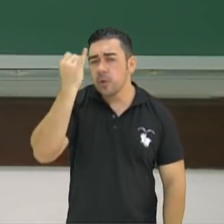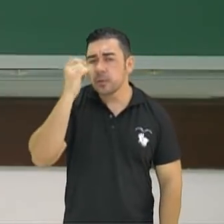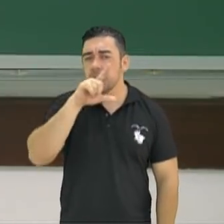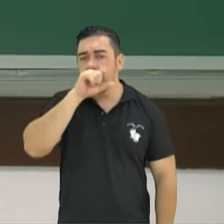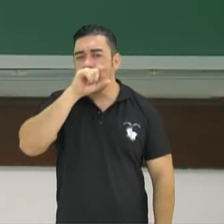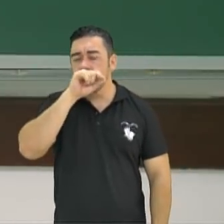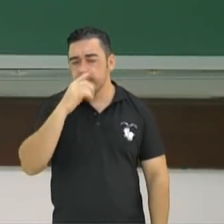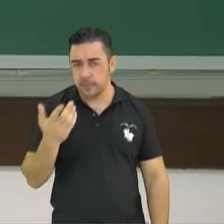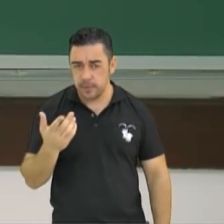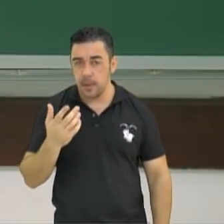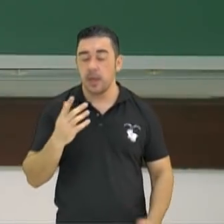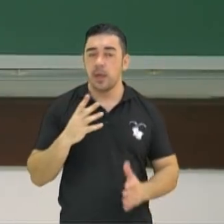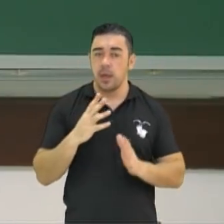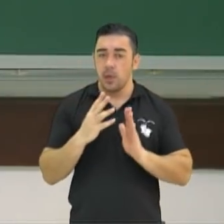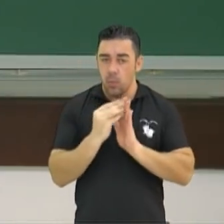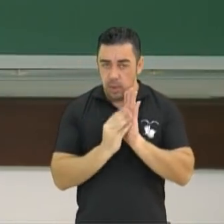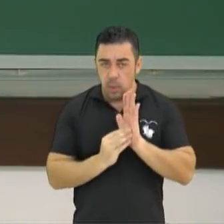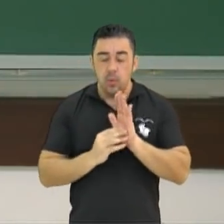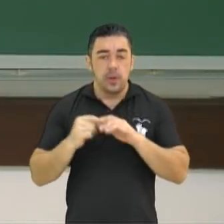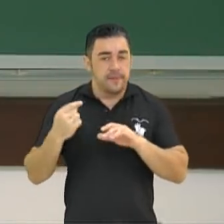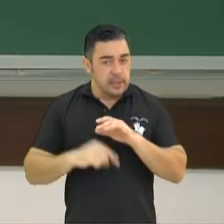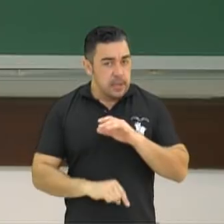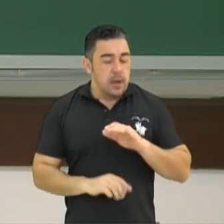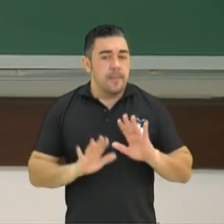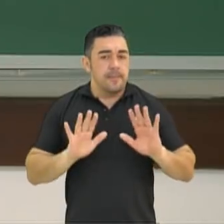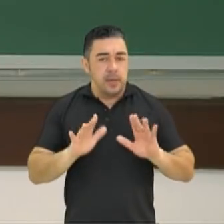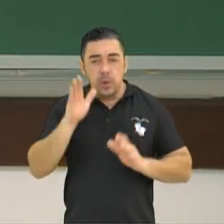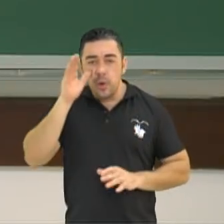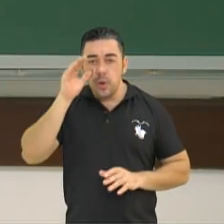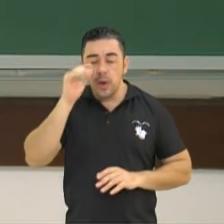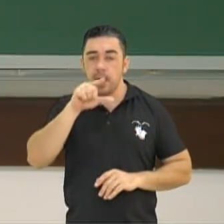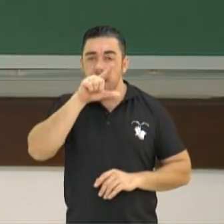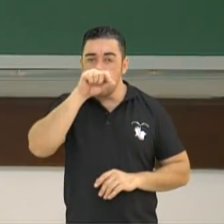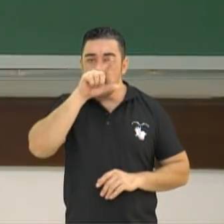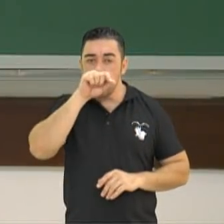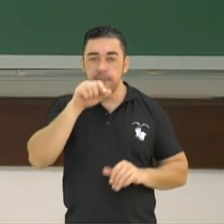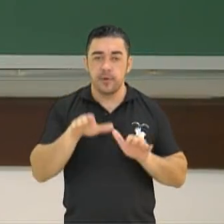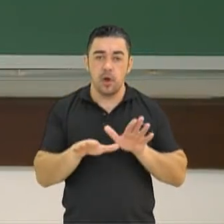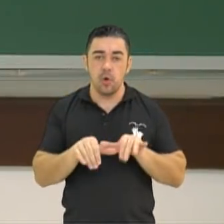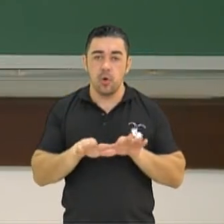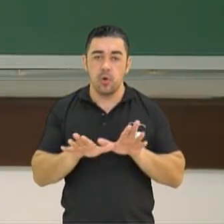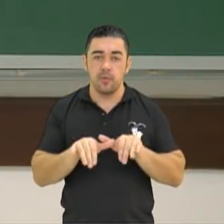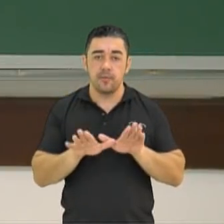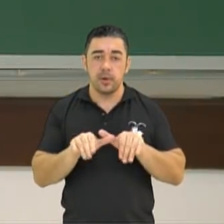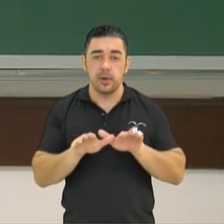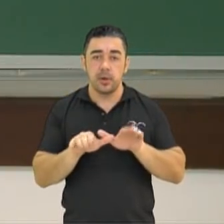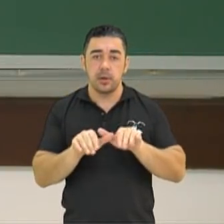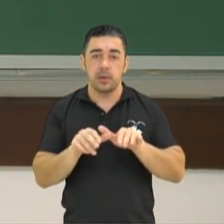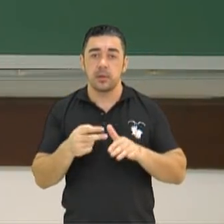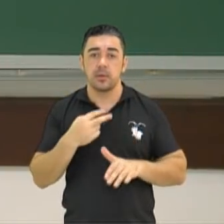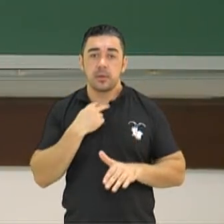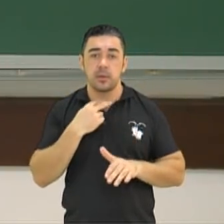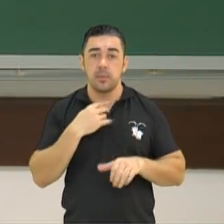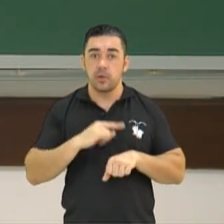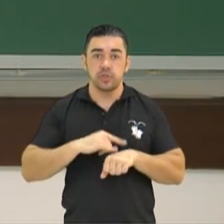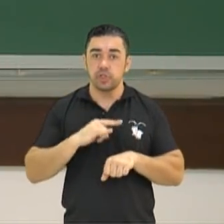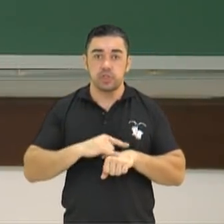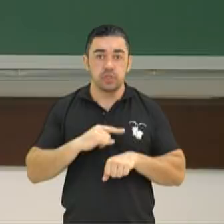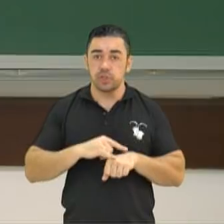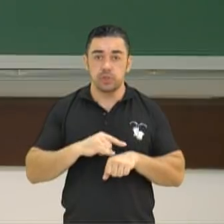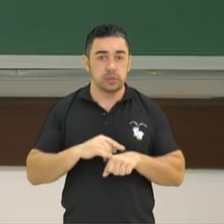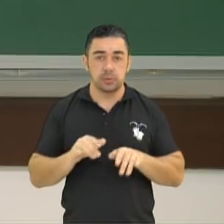Tá? Isso é um conteúdo um pouco mais avançado, mas só de curiosidade. A ave, ela voa, ela não pode acumular urina no corpo